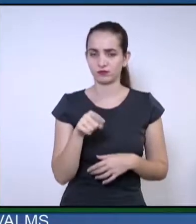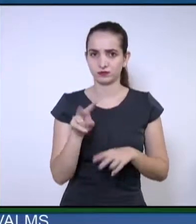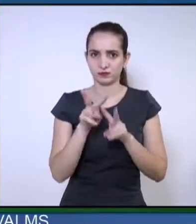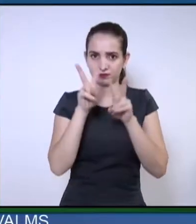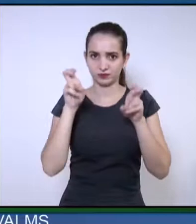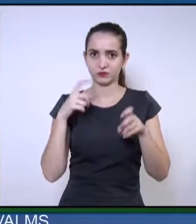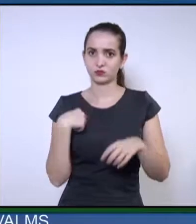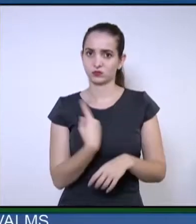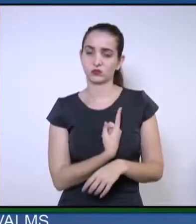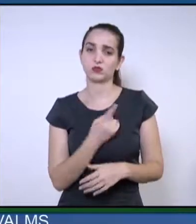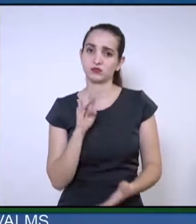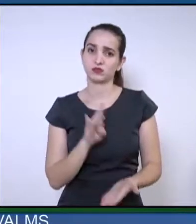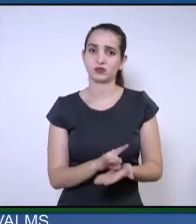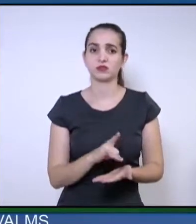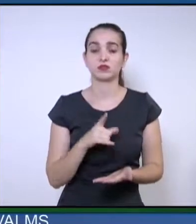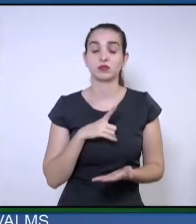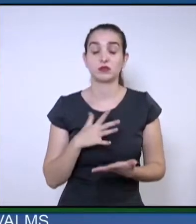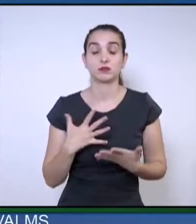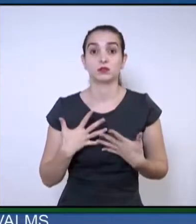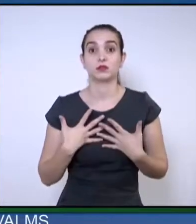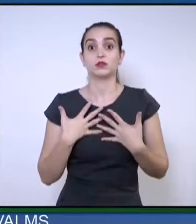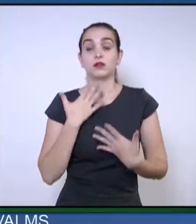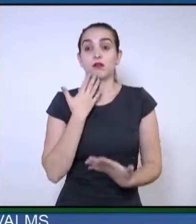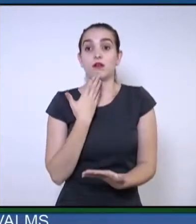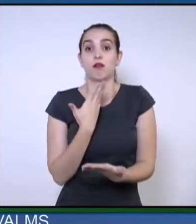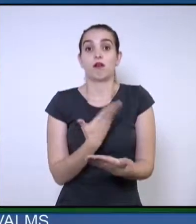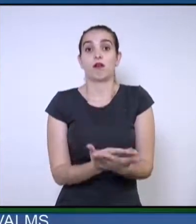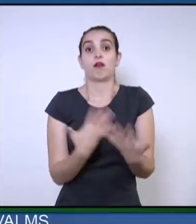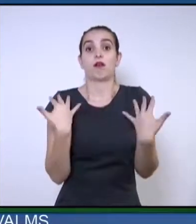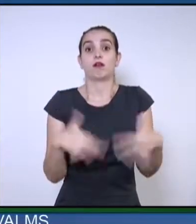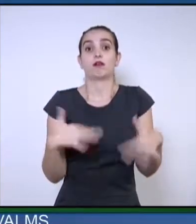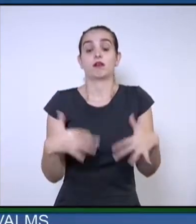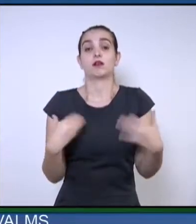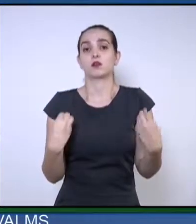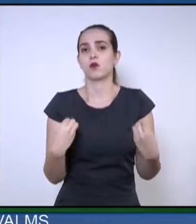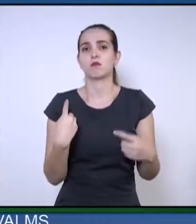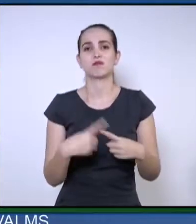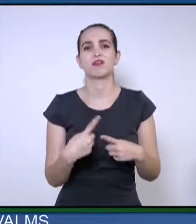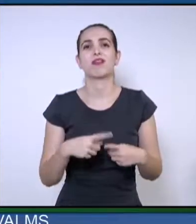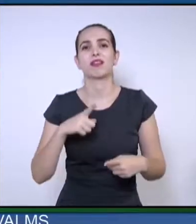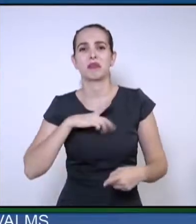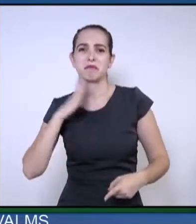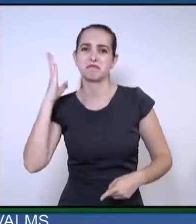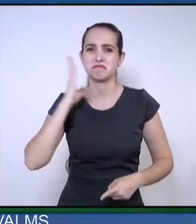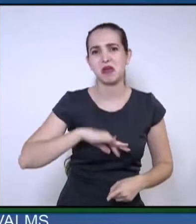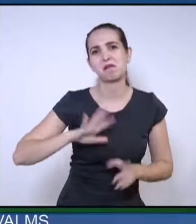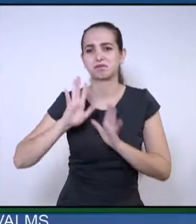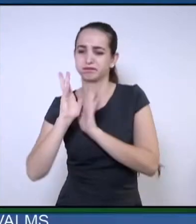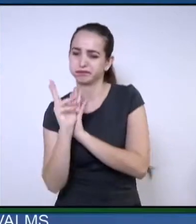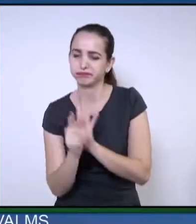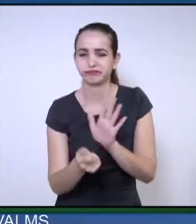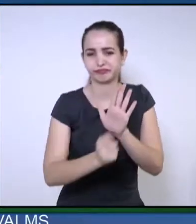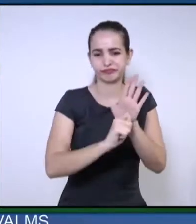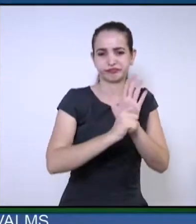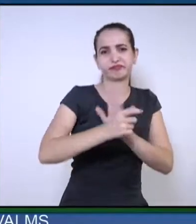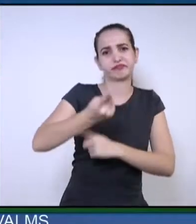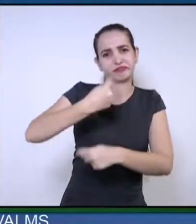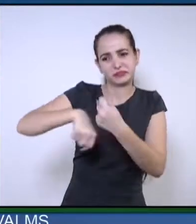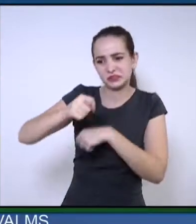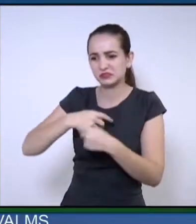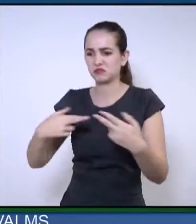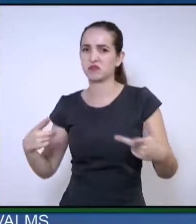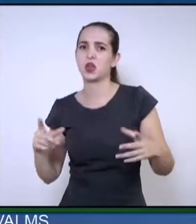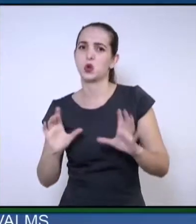isso. Nós ficamos realmente abismados, vendo que o banditismo, o narcotráfico e as organizações